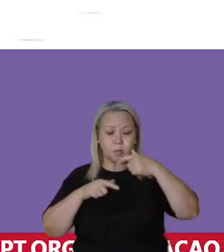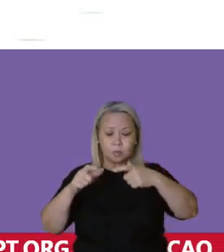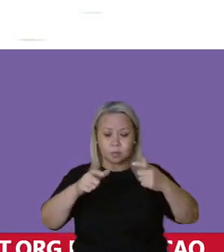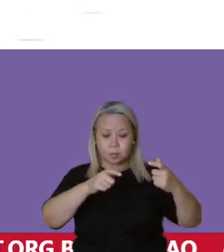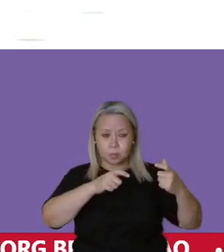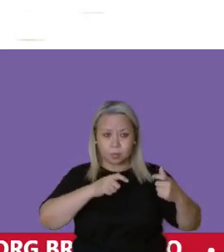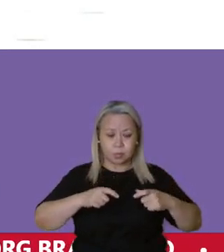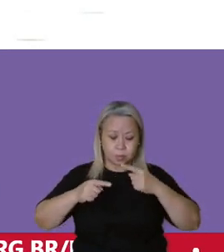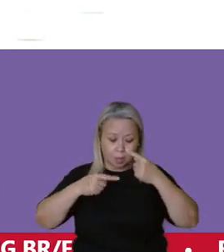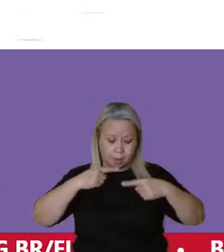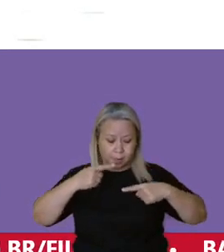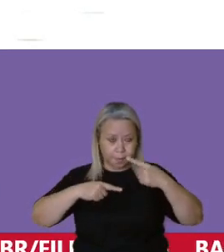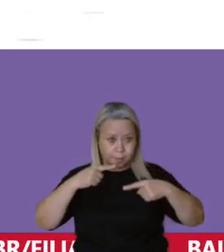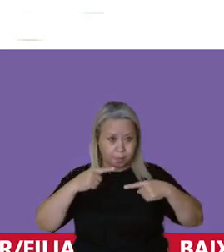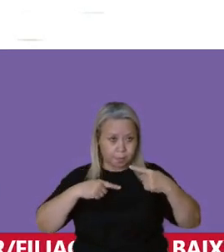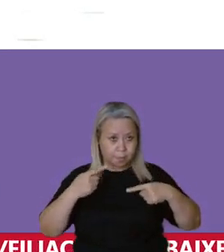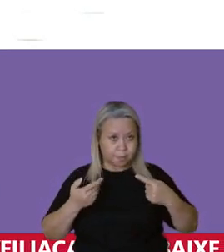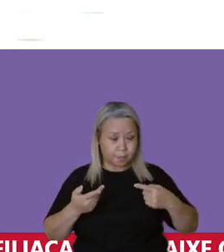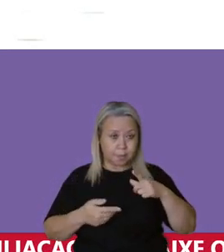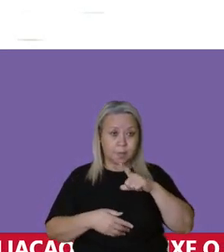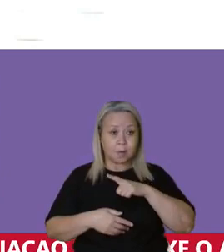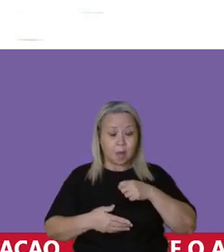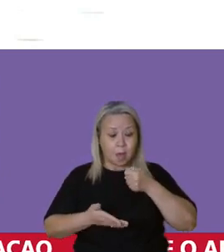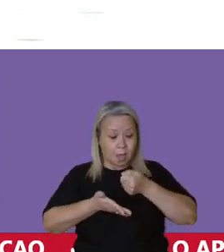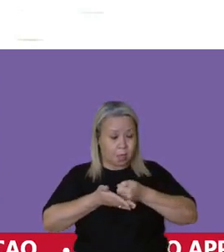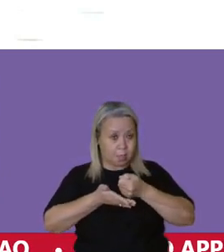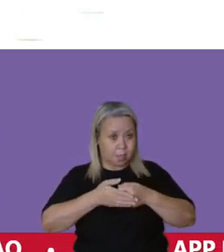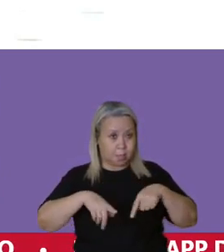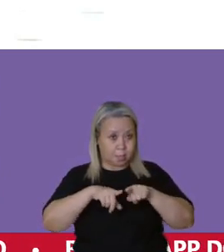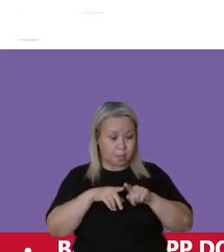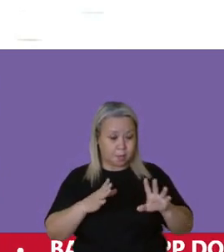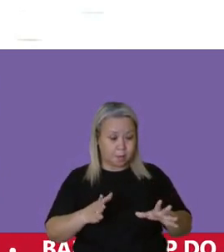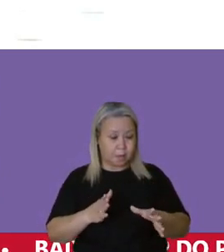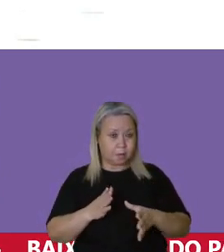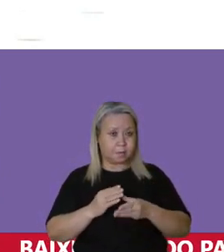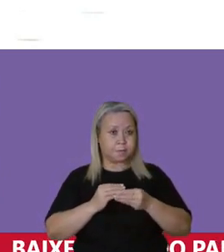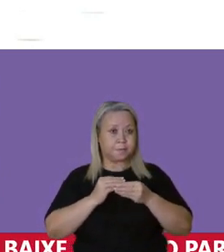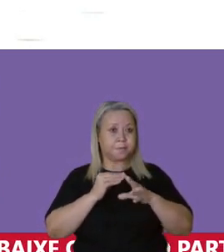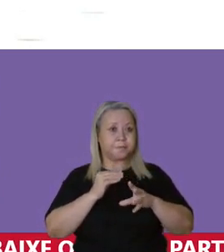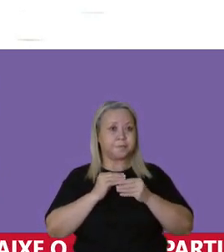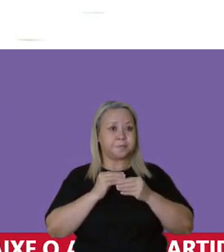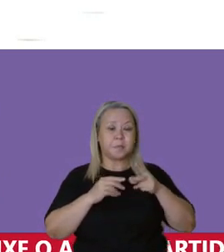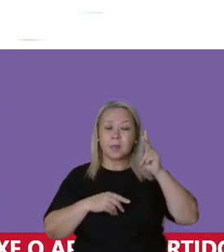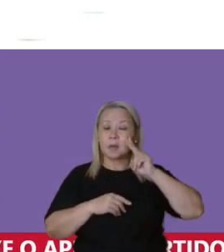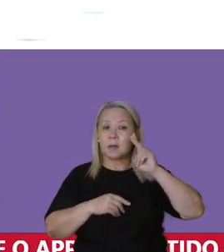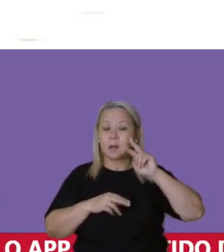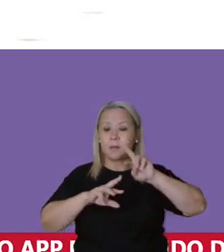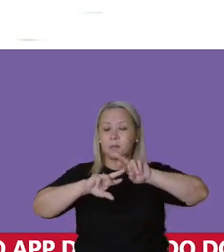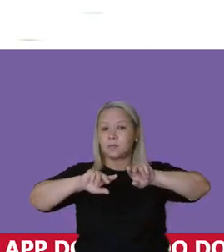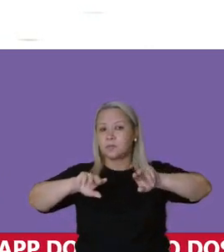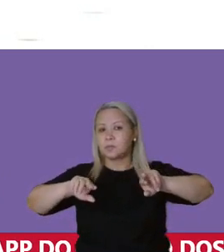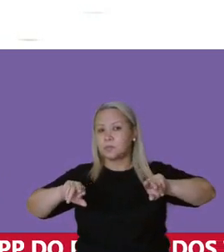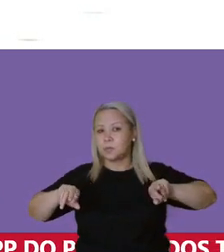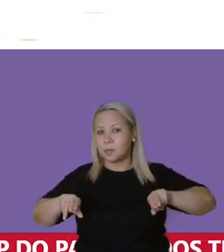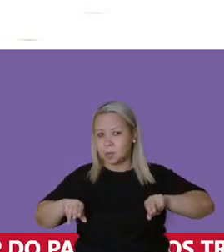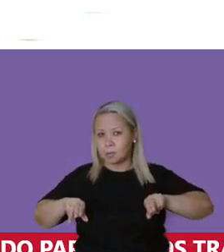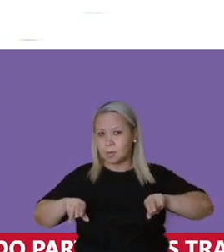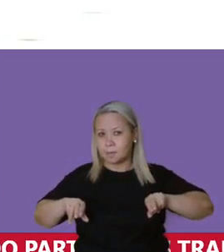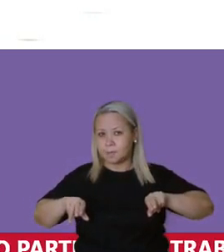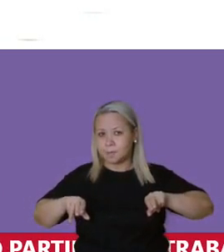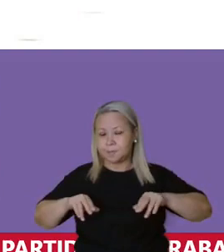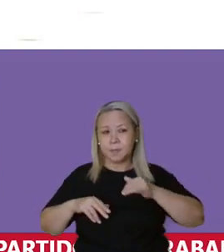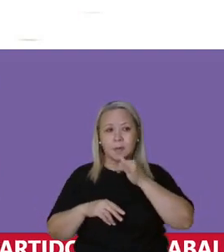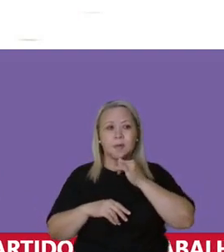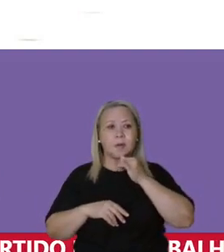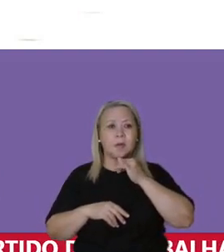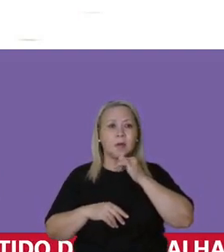lugares na política. E isso exige também, para concluir aqui, lembrar que essa diversidade, por